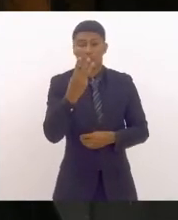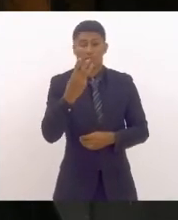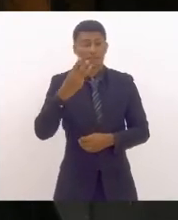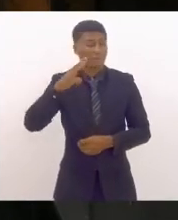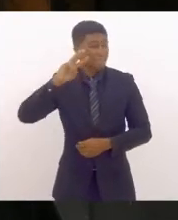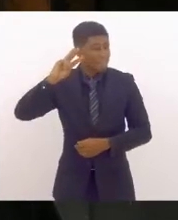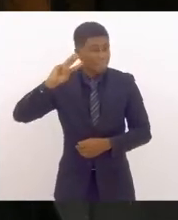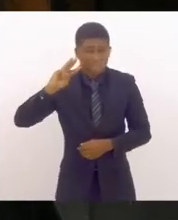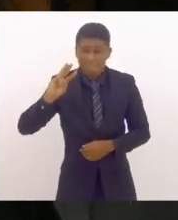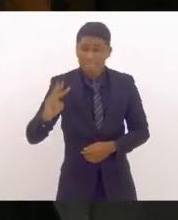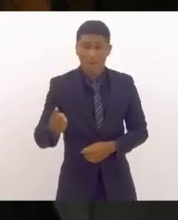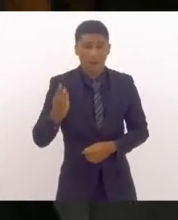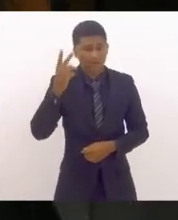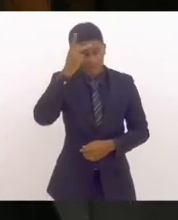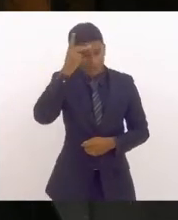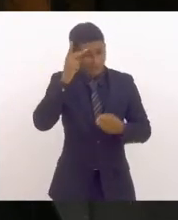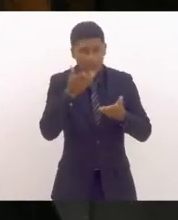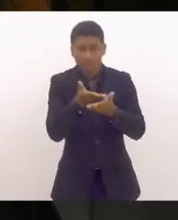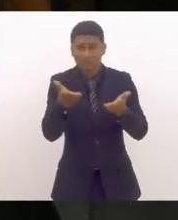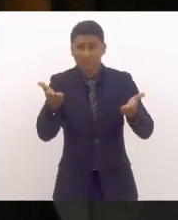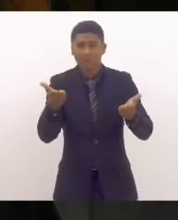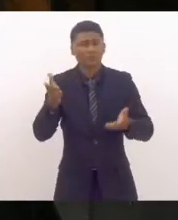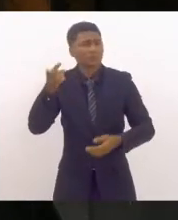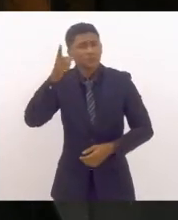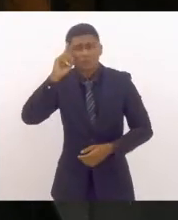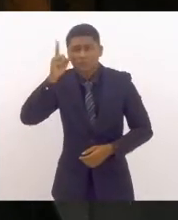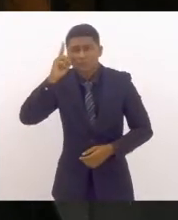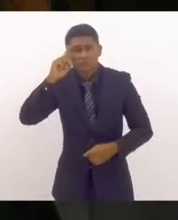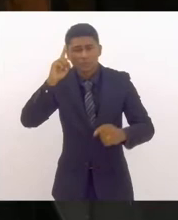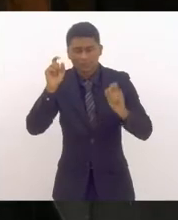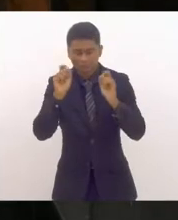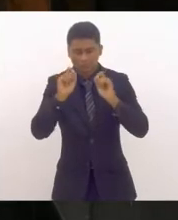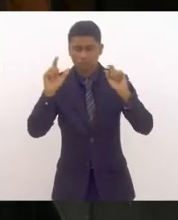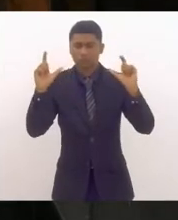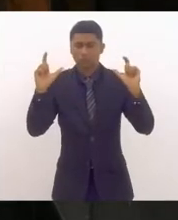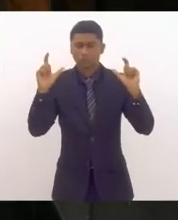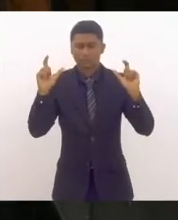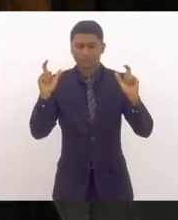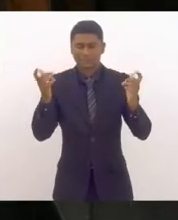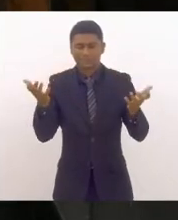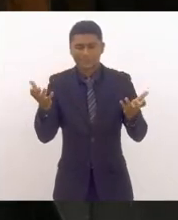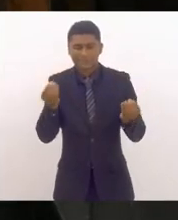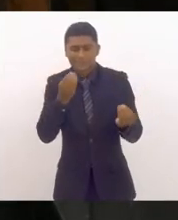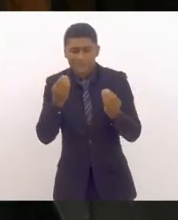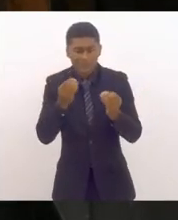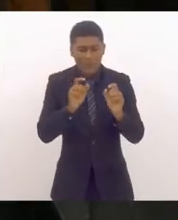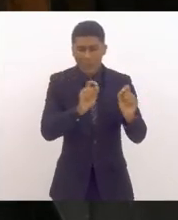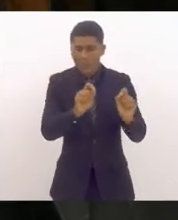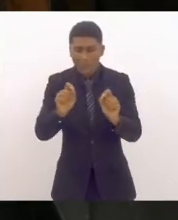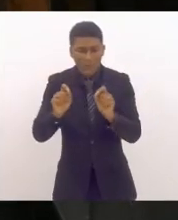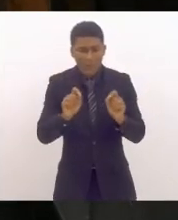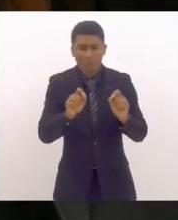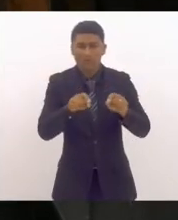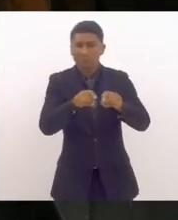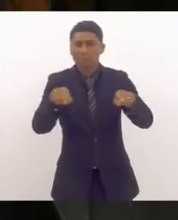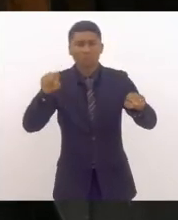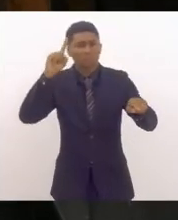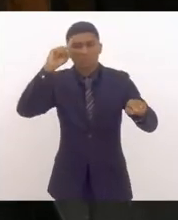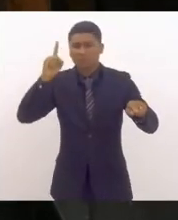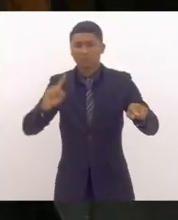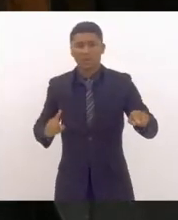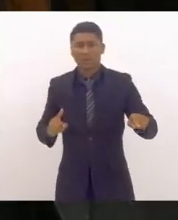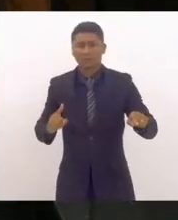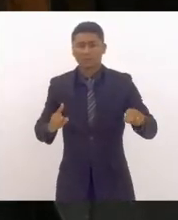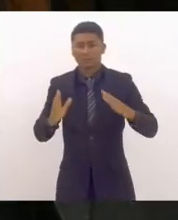que como eu digo acorda todo dia sem saber se vão fazer uma refeição as igrejas